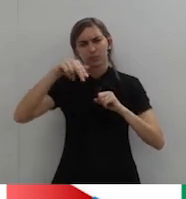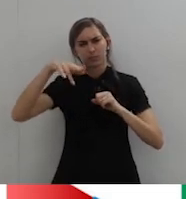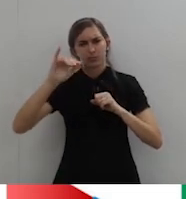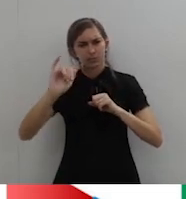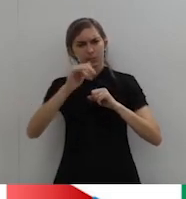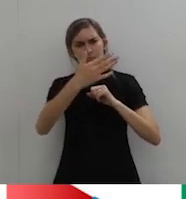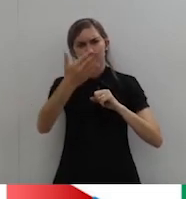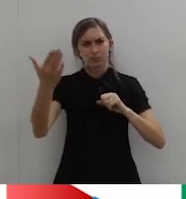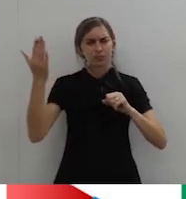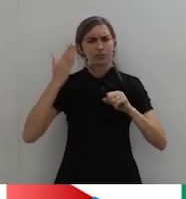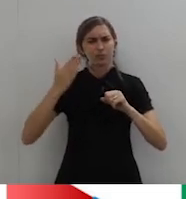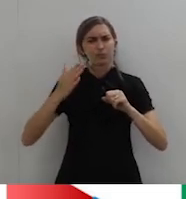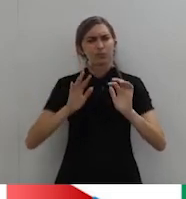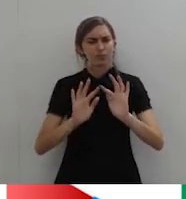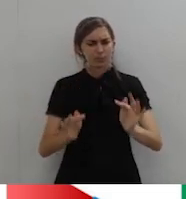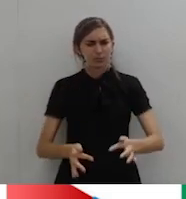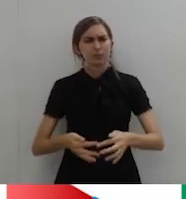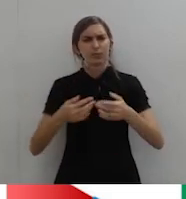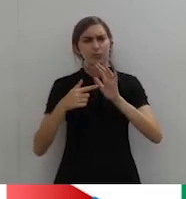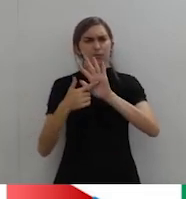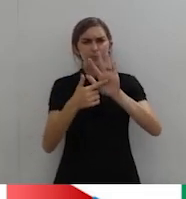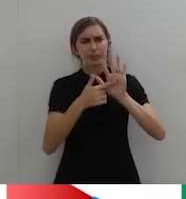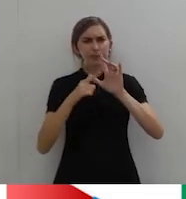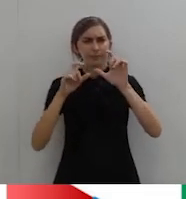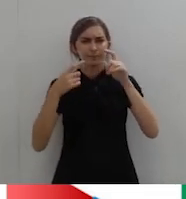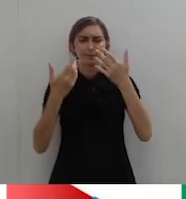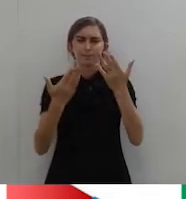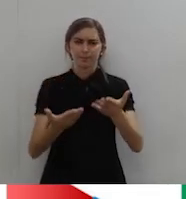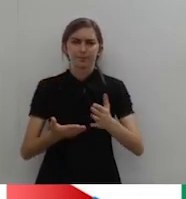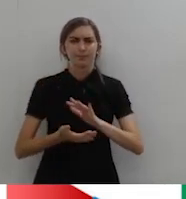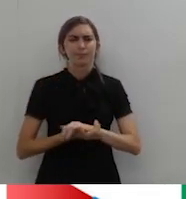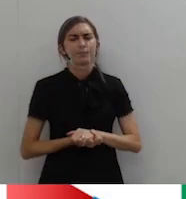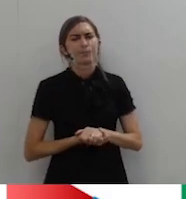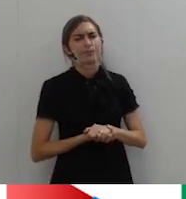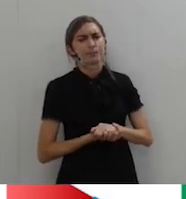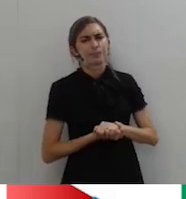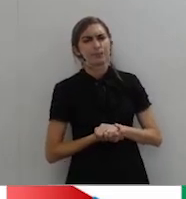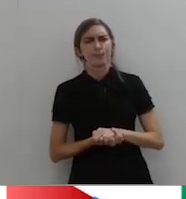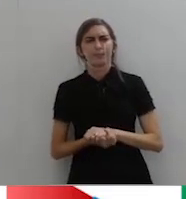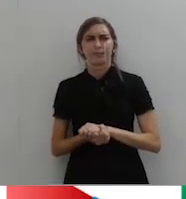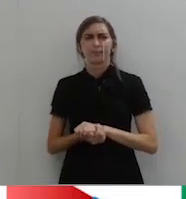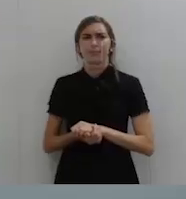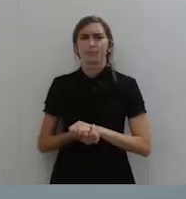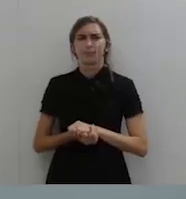Nani Garrido, e ela gentilmente cedeu a imagem para a gente.